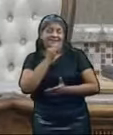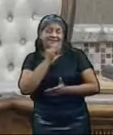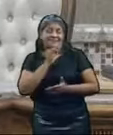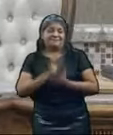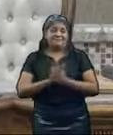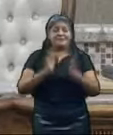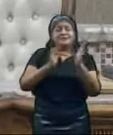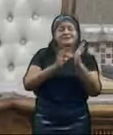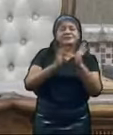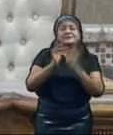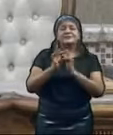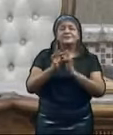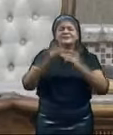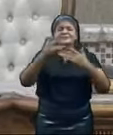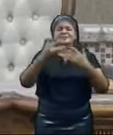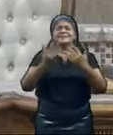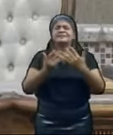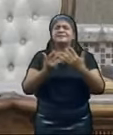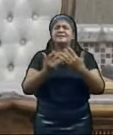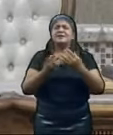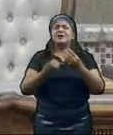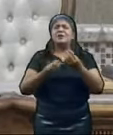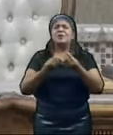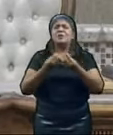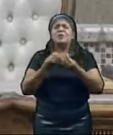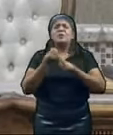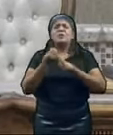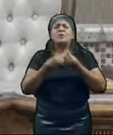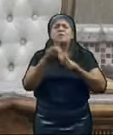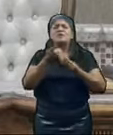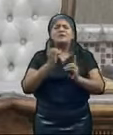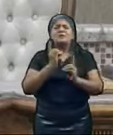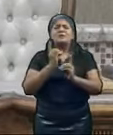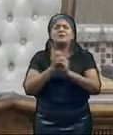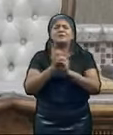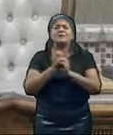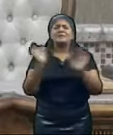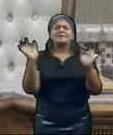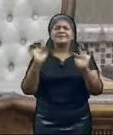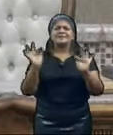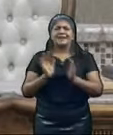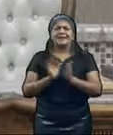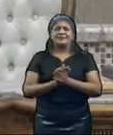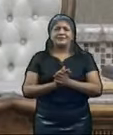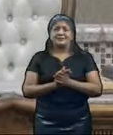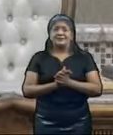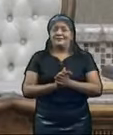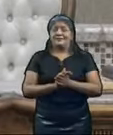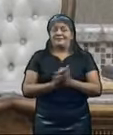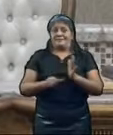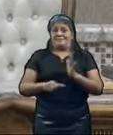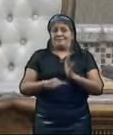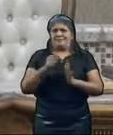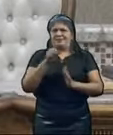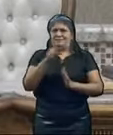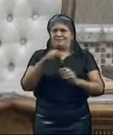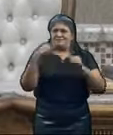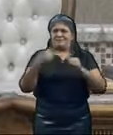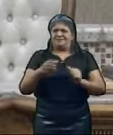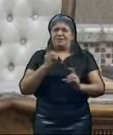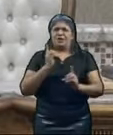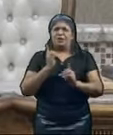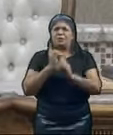felicidades ele coloca que os valores do Reino de Deus os princípios que São